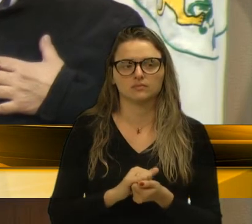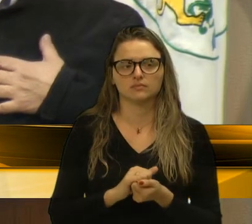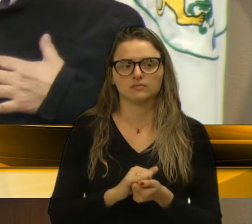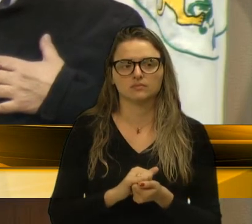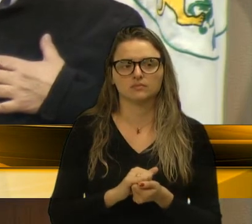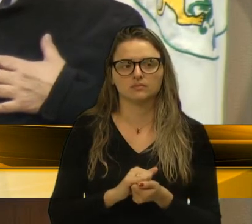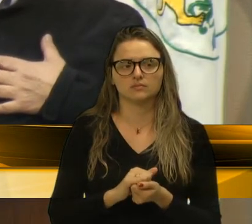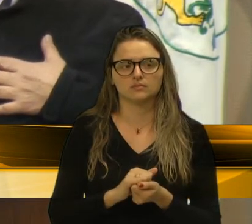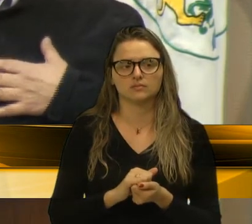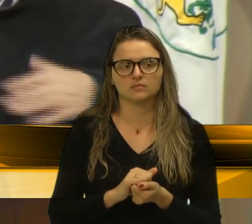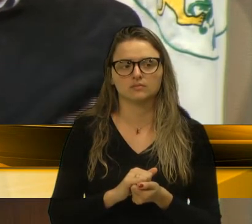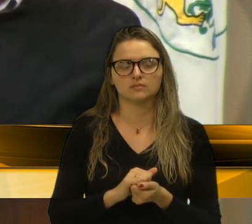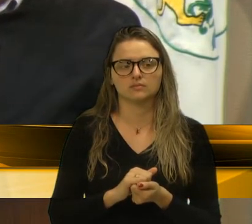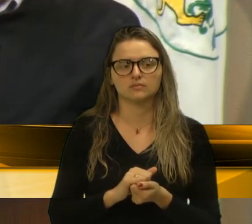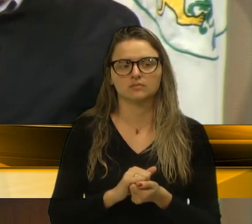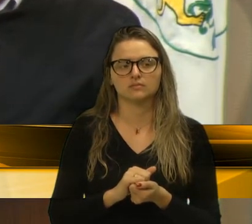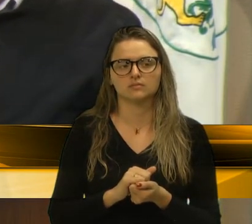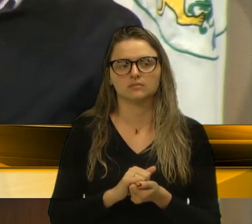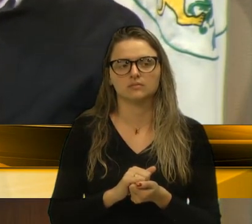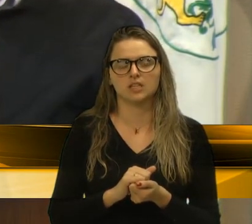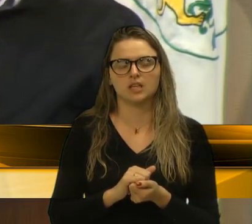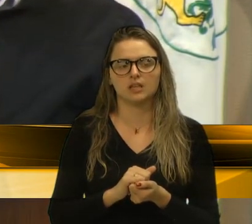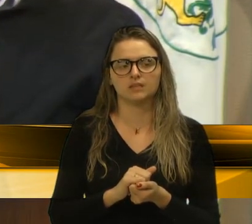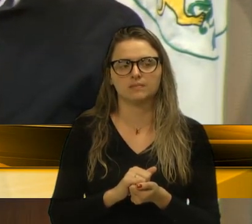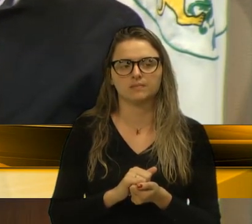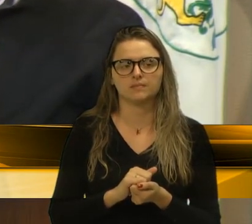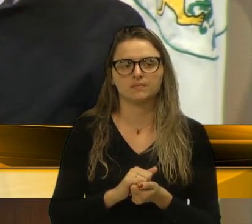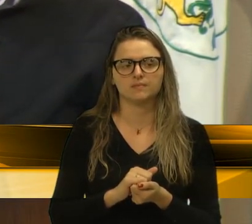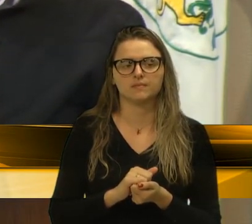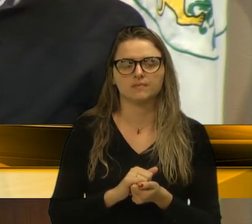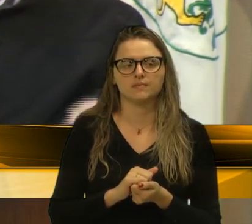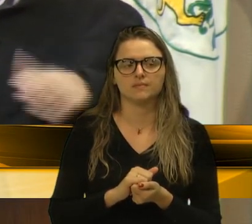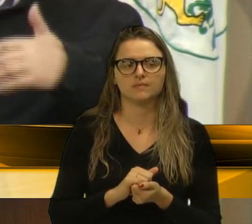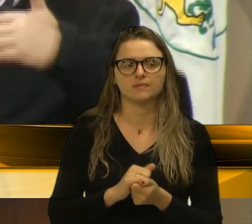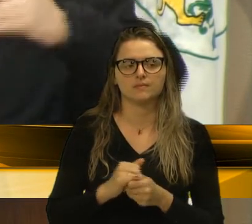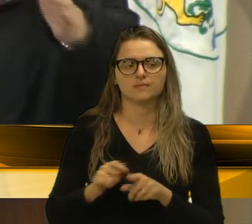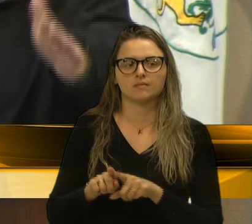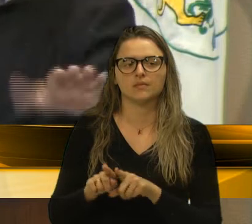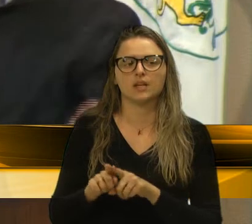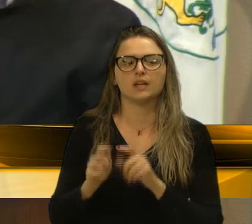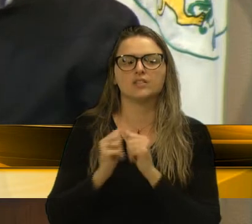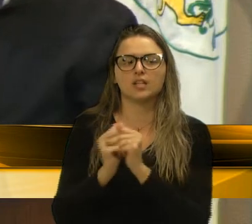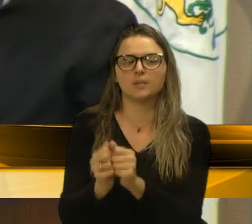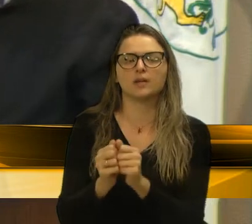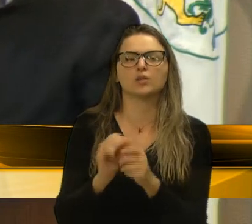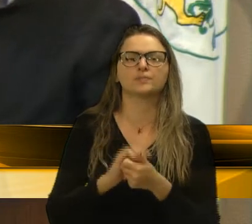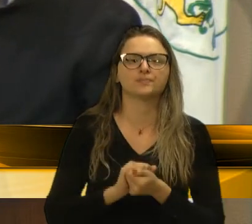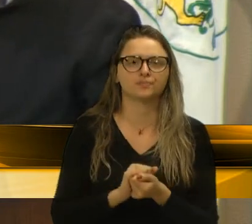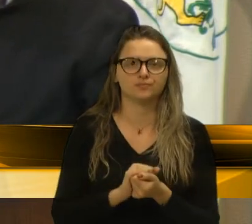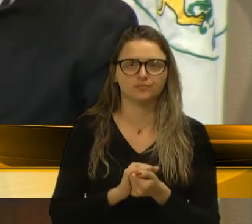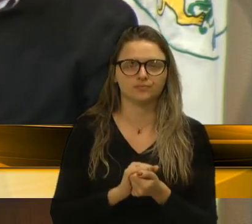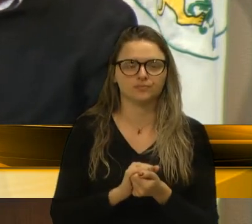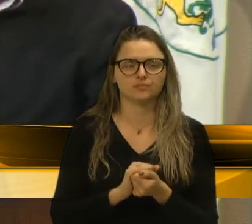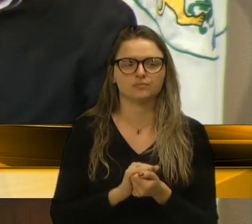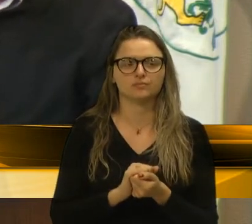responsabilidade que nós somos responsáveis por trancar a cidade. Aliás, a cidade já está trancada há 3 anos,